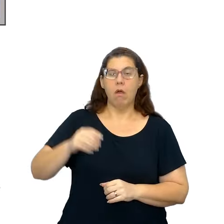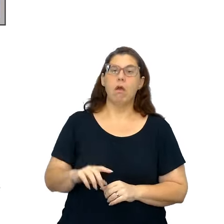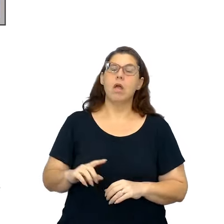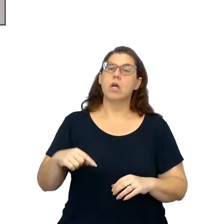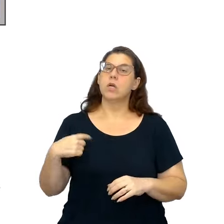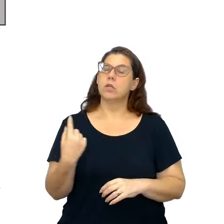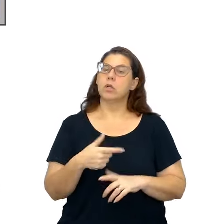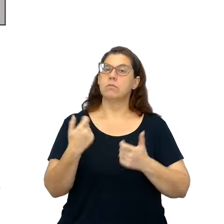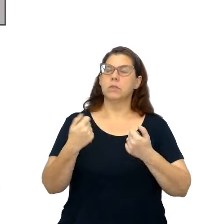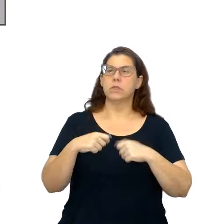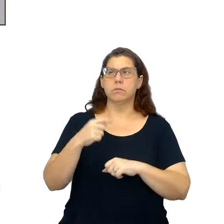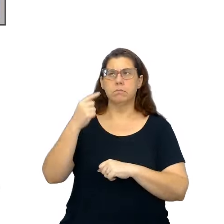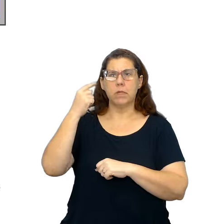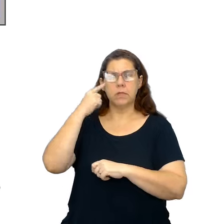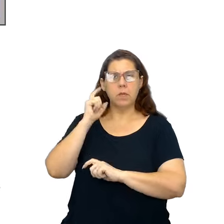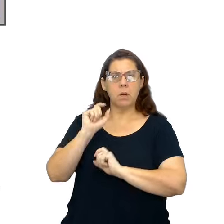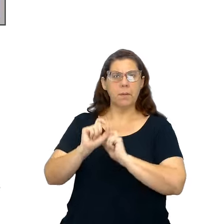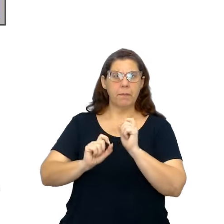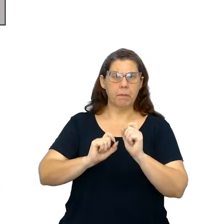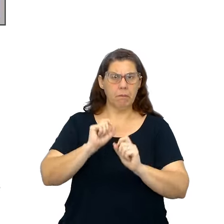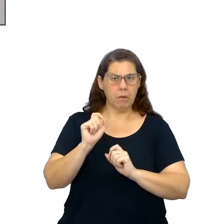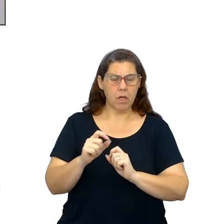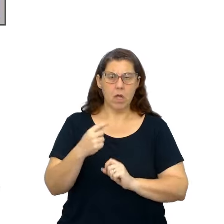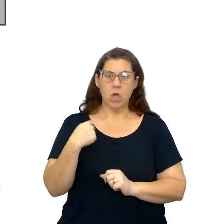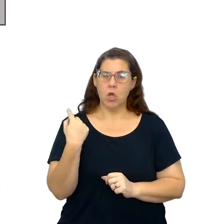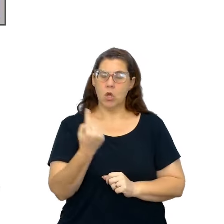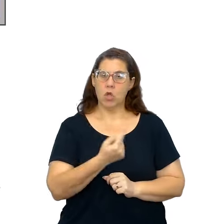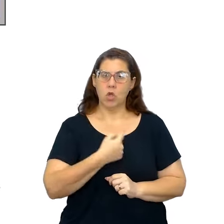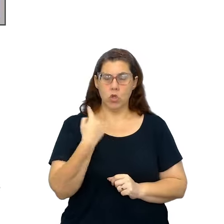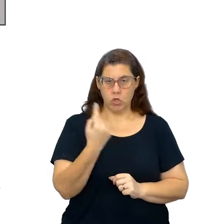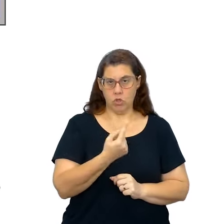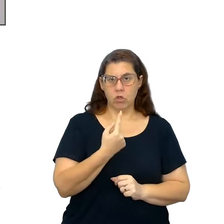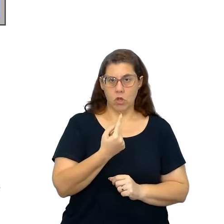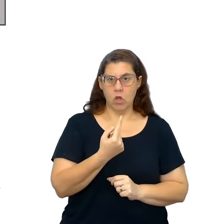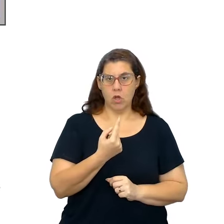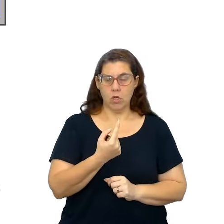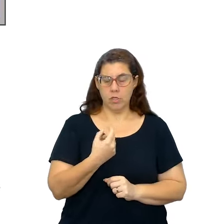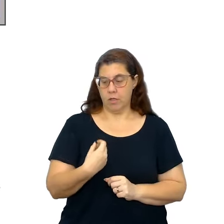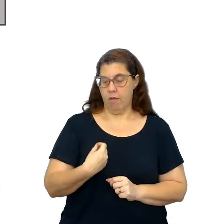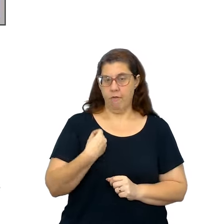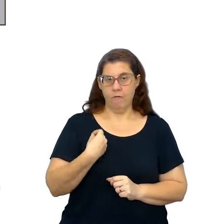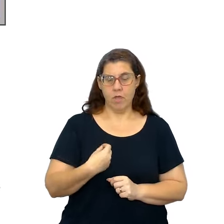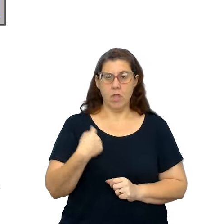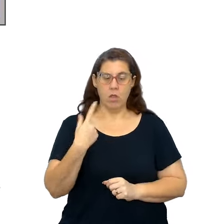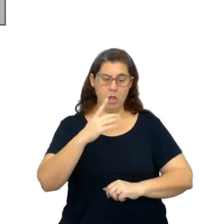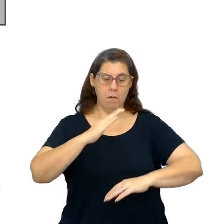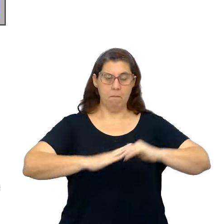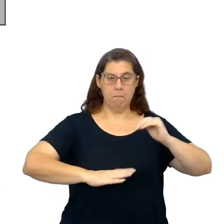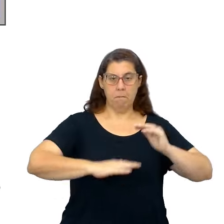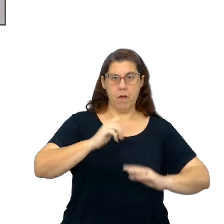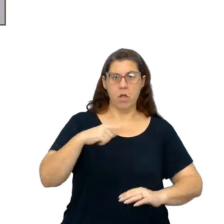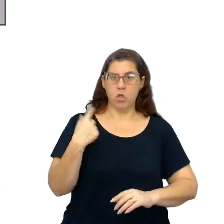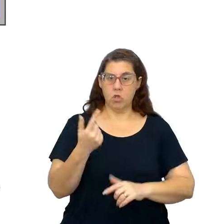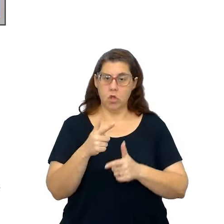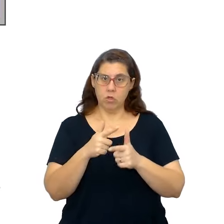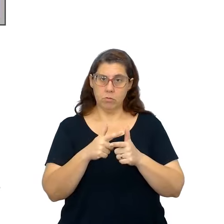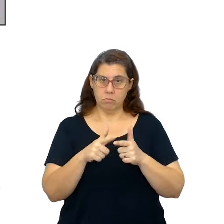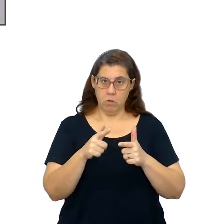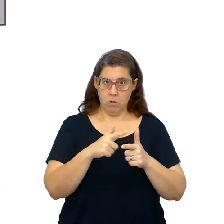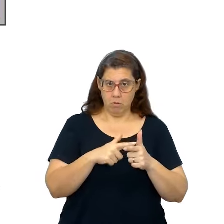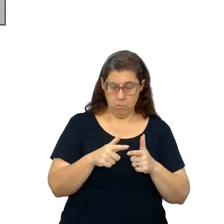gente precisa ter em mente que as nossas situações, as nossas atividades, os nossos